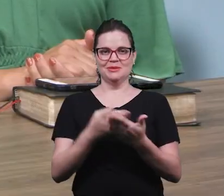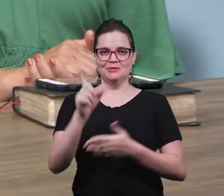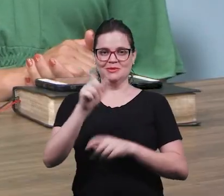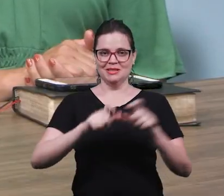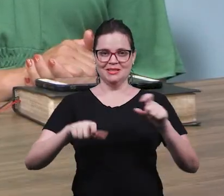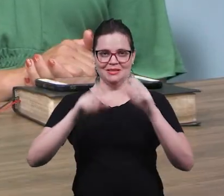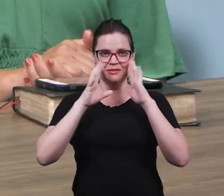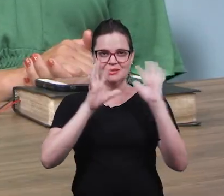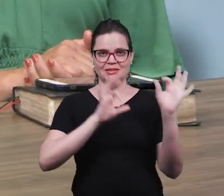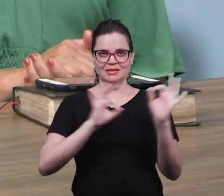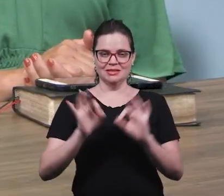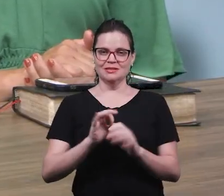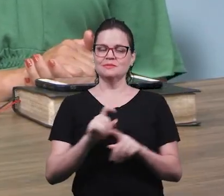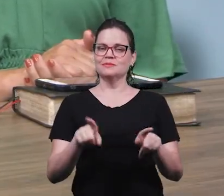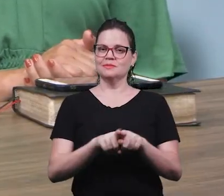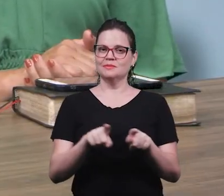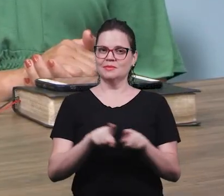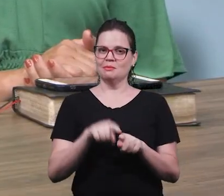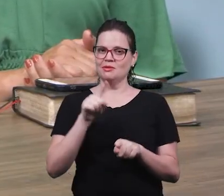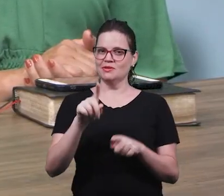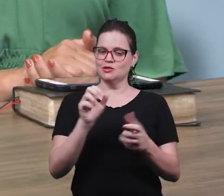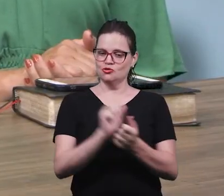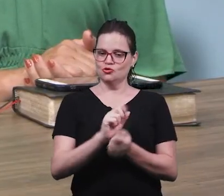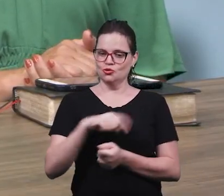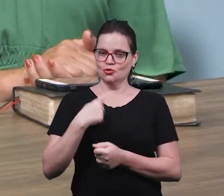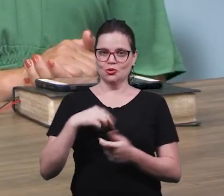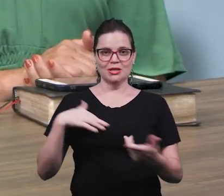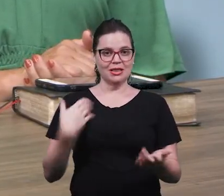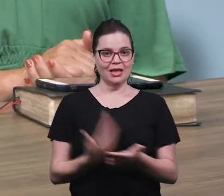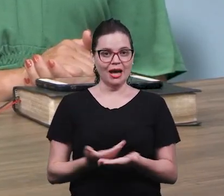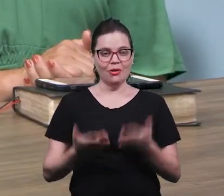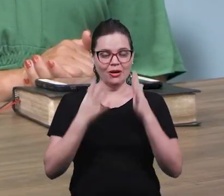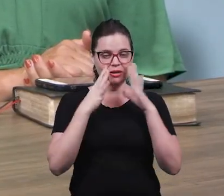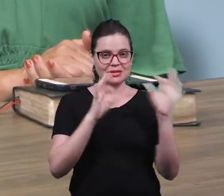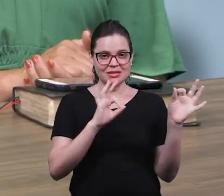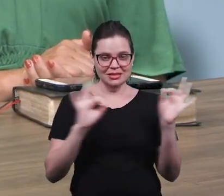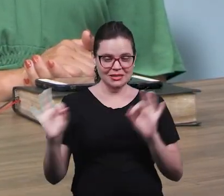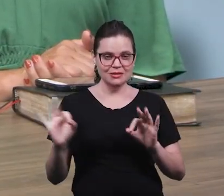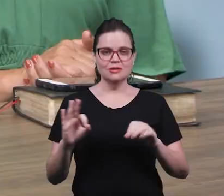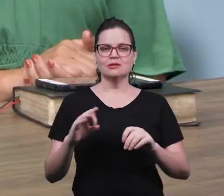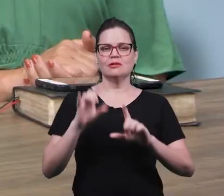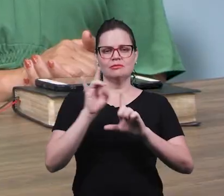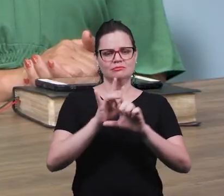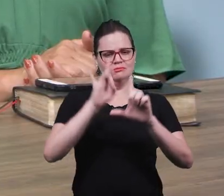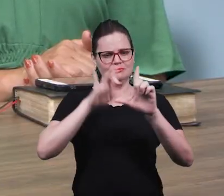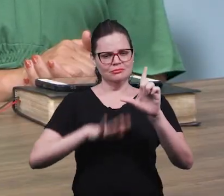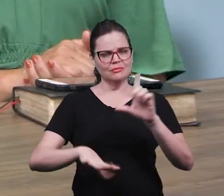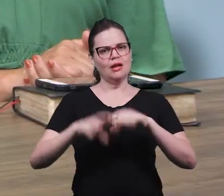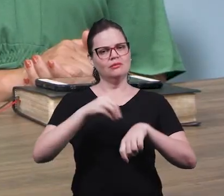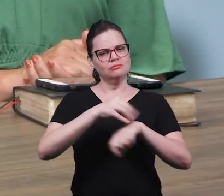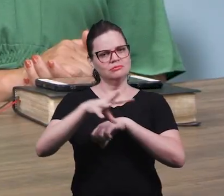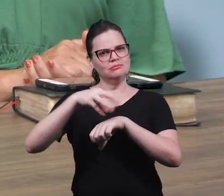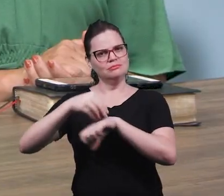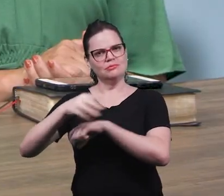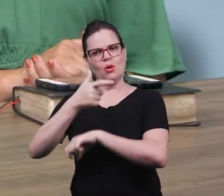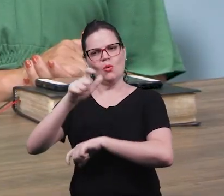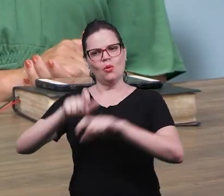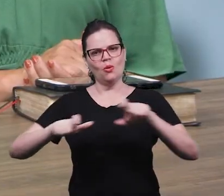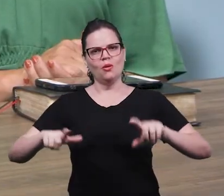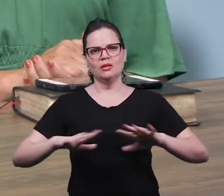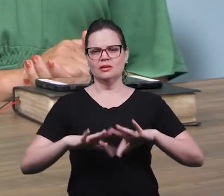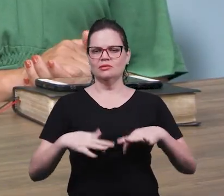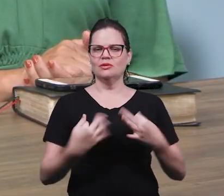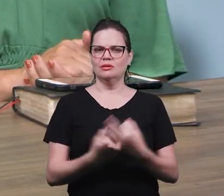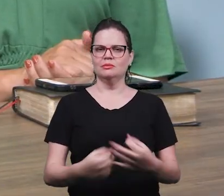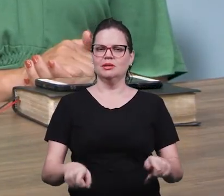nos assiste. E você que ficou conosco até agora, compartilhe este programa com outras famílias